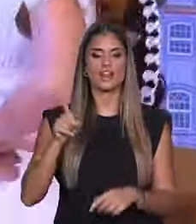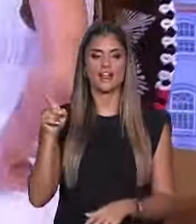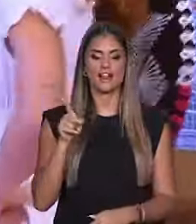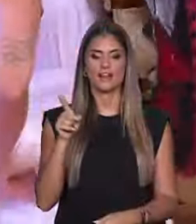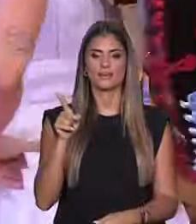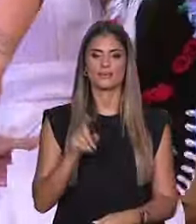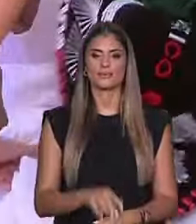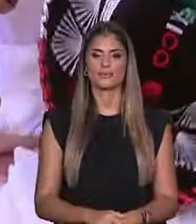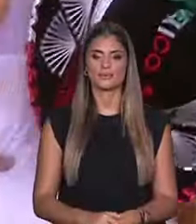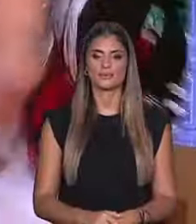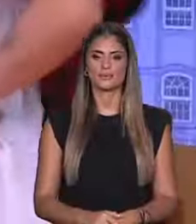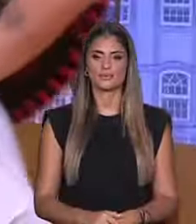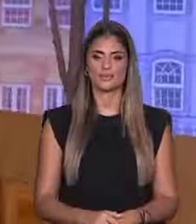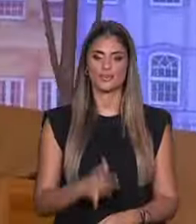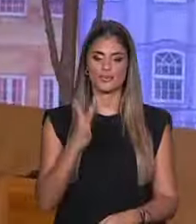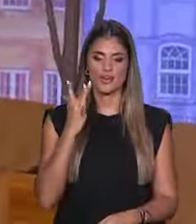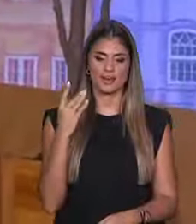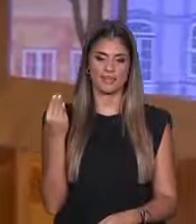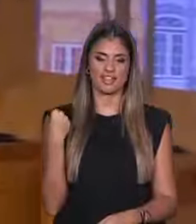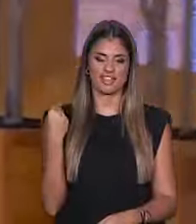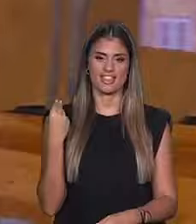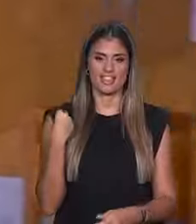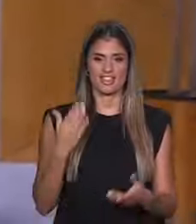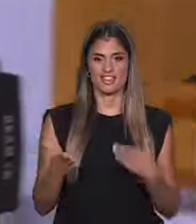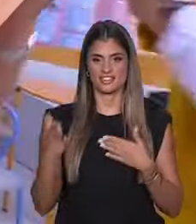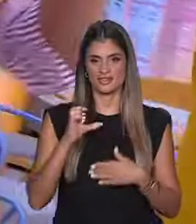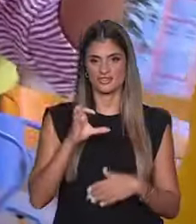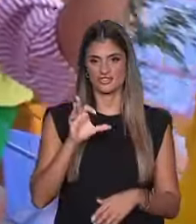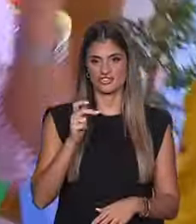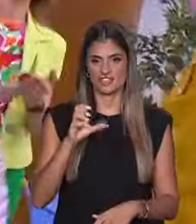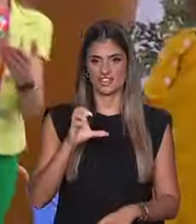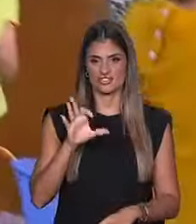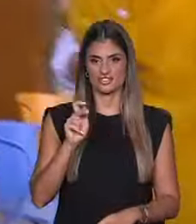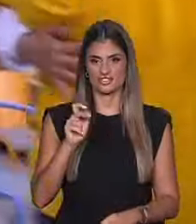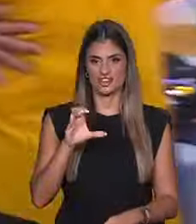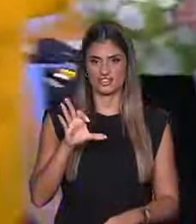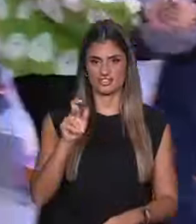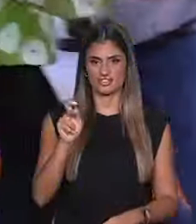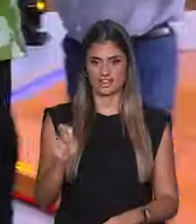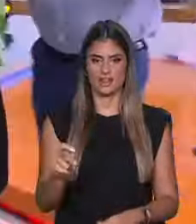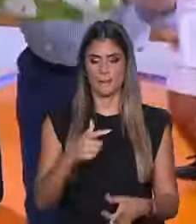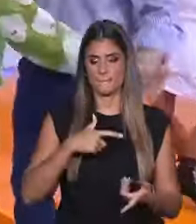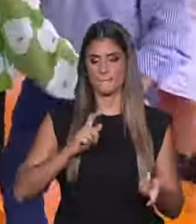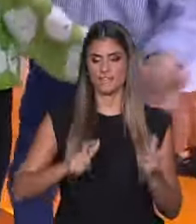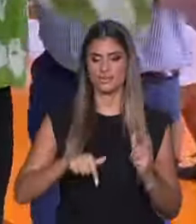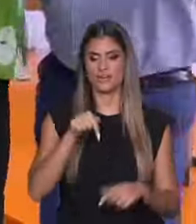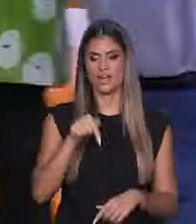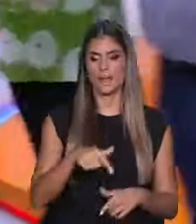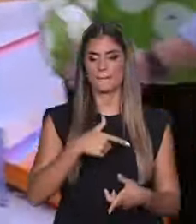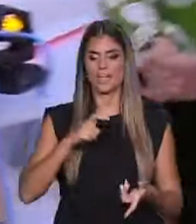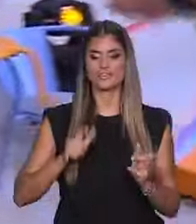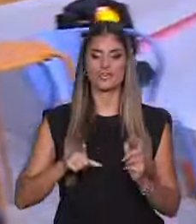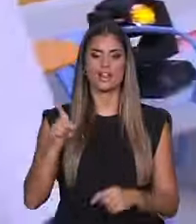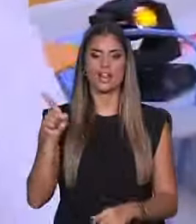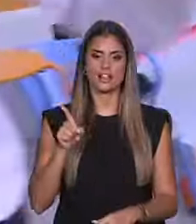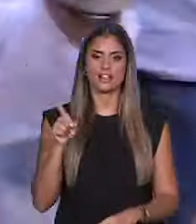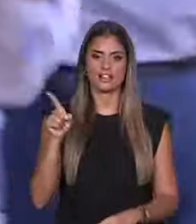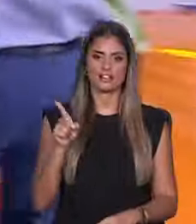lá, morena atrevida, dançou cha-cha-cha. México pra cá, México pra